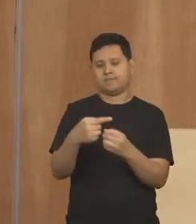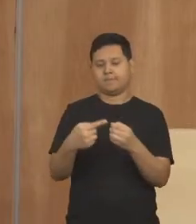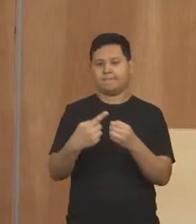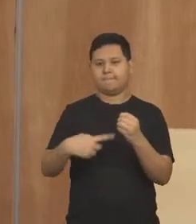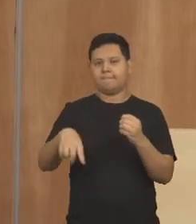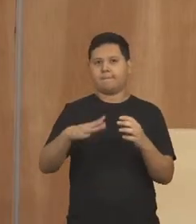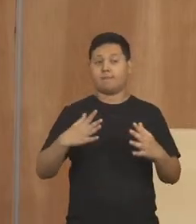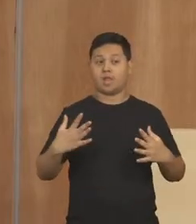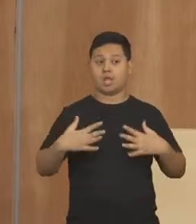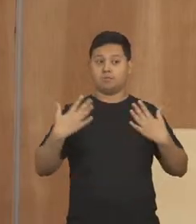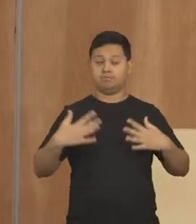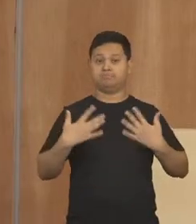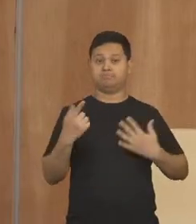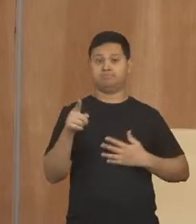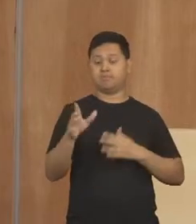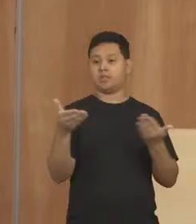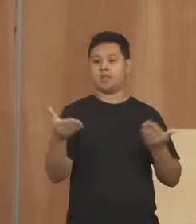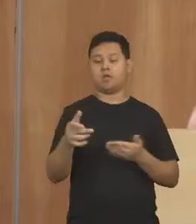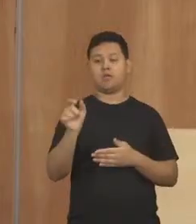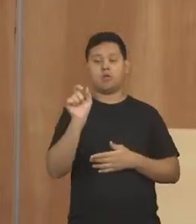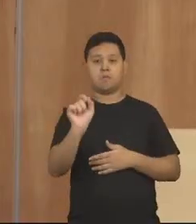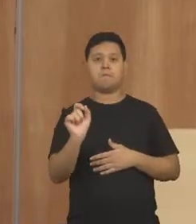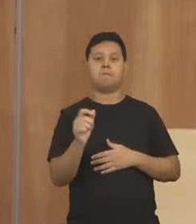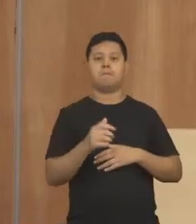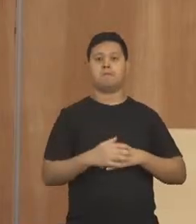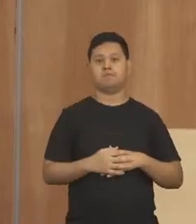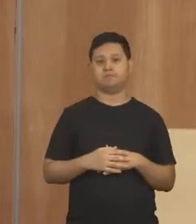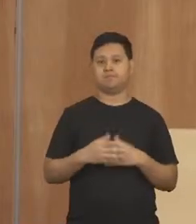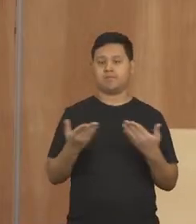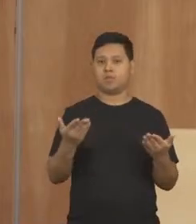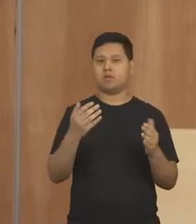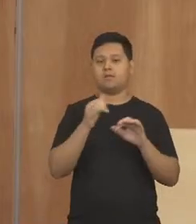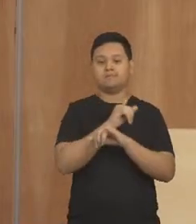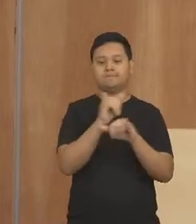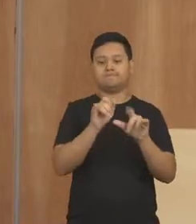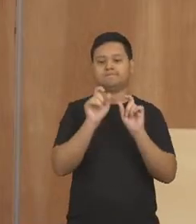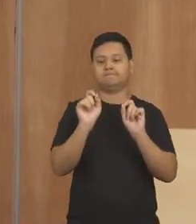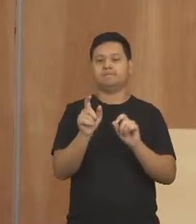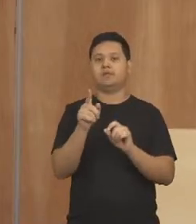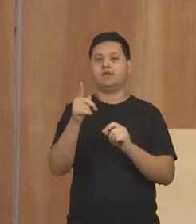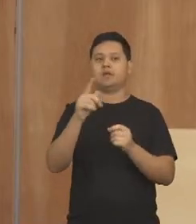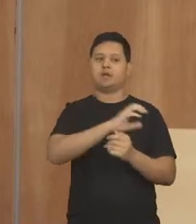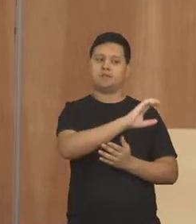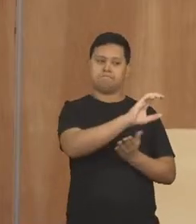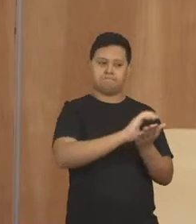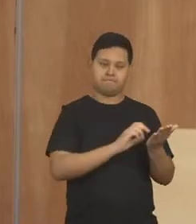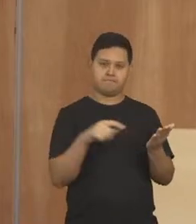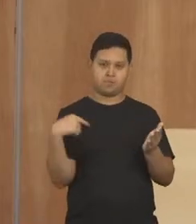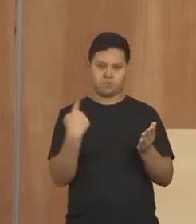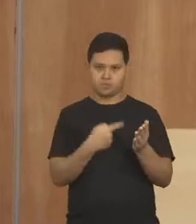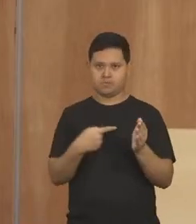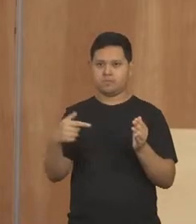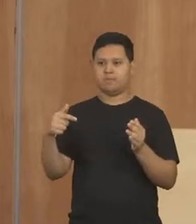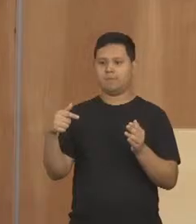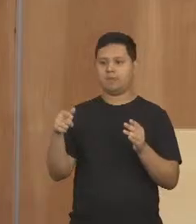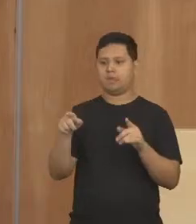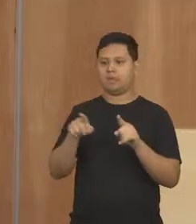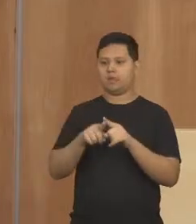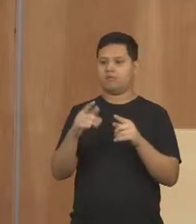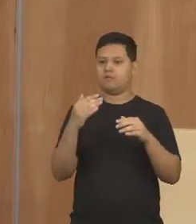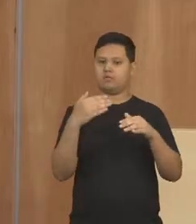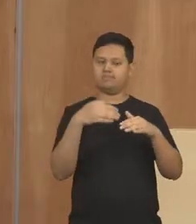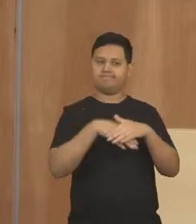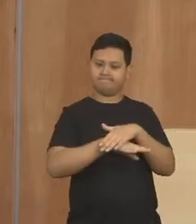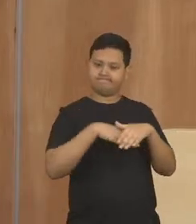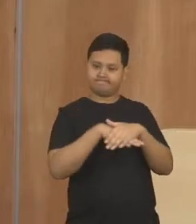fui surpreso, agora há pouco, quando me disseram que as emendas que eu e o Luiz Flávio propomos foram arquivadas